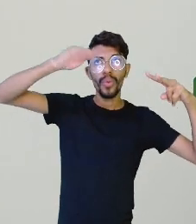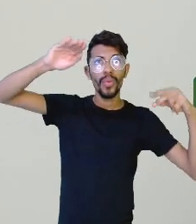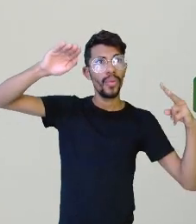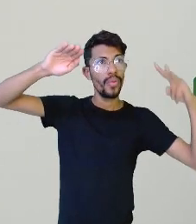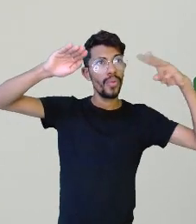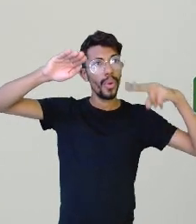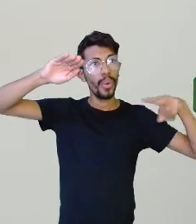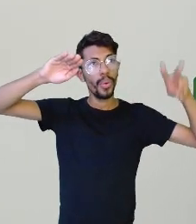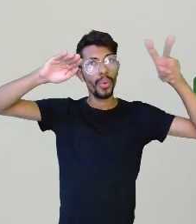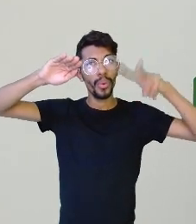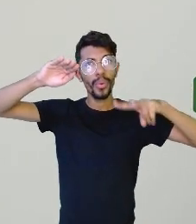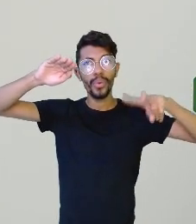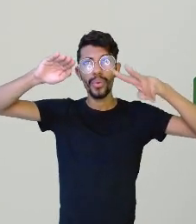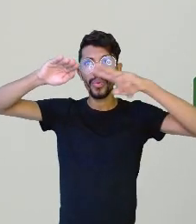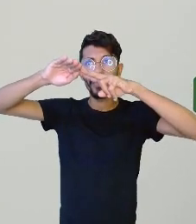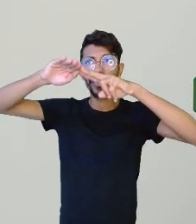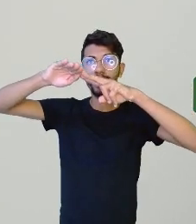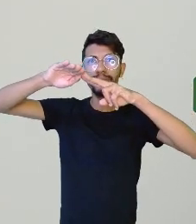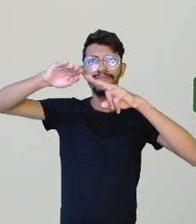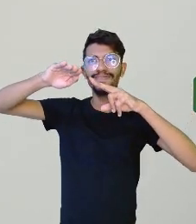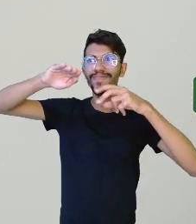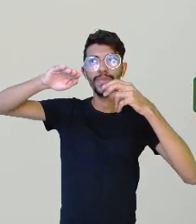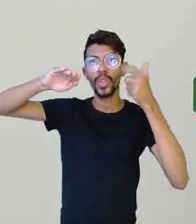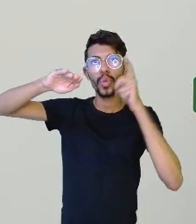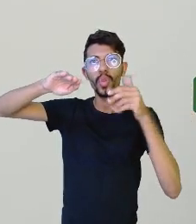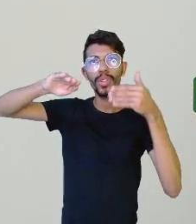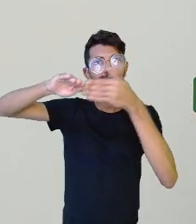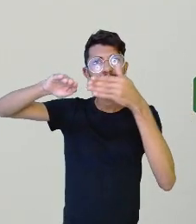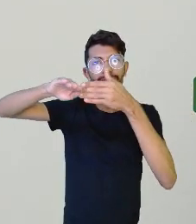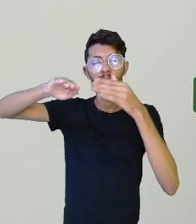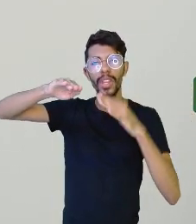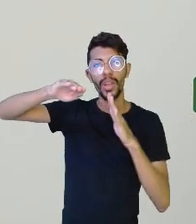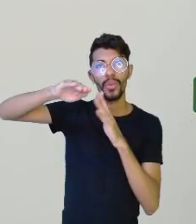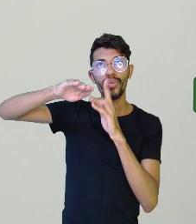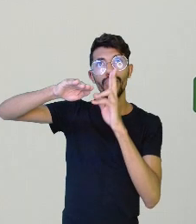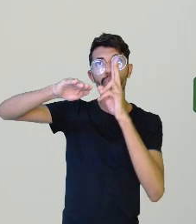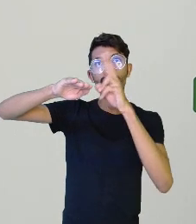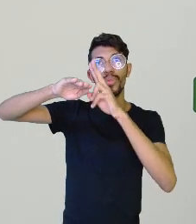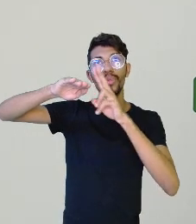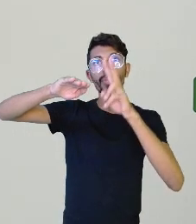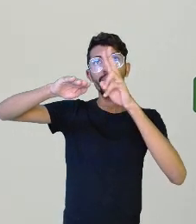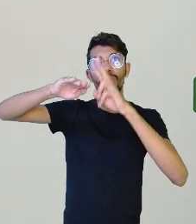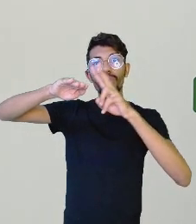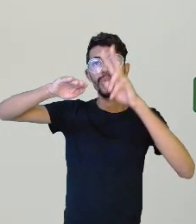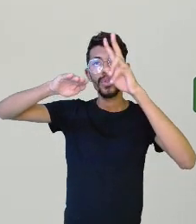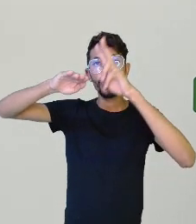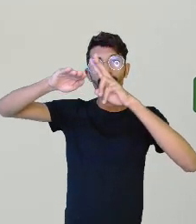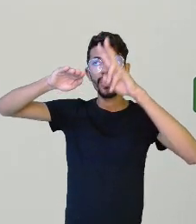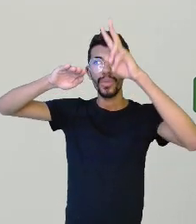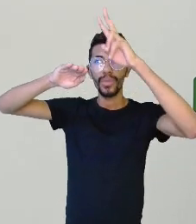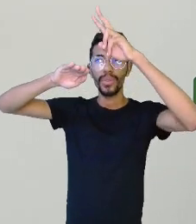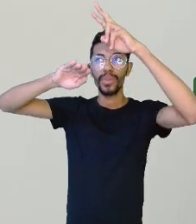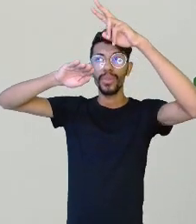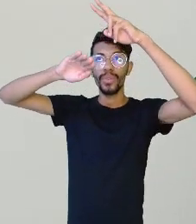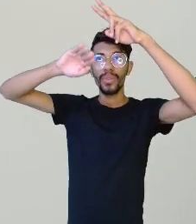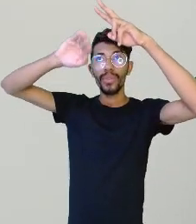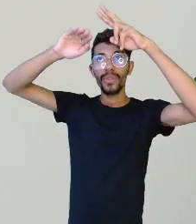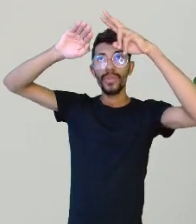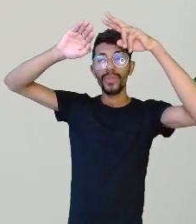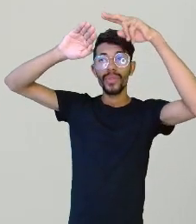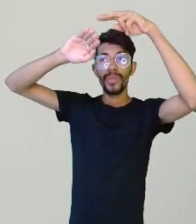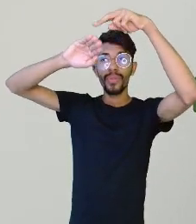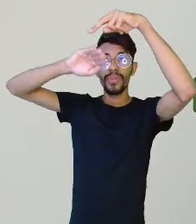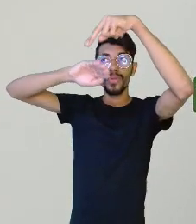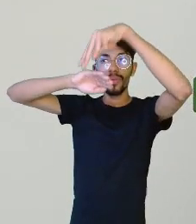ele faz? Ele tem que subir para passar por cima daquele planalto, daquelas